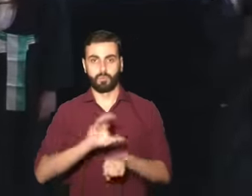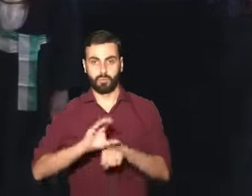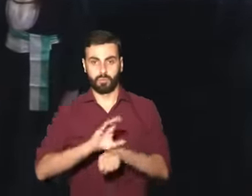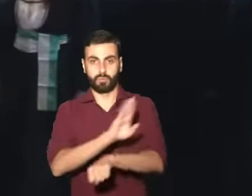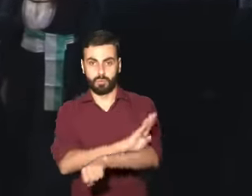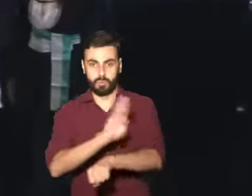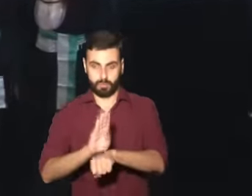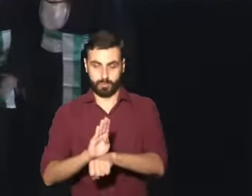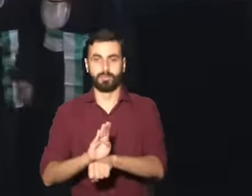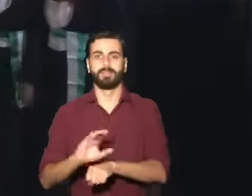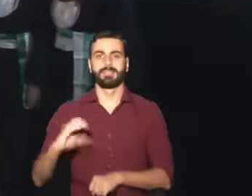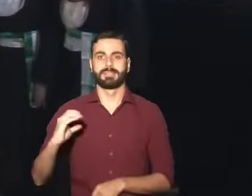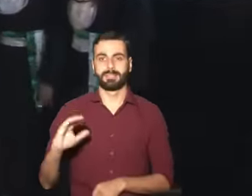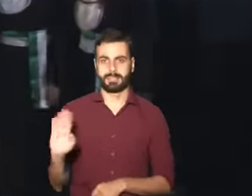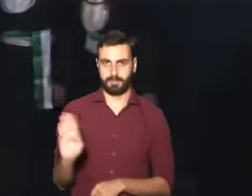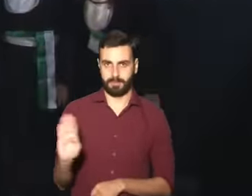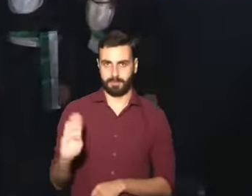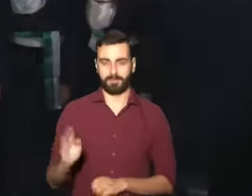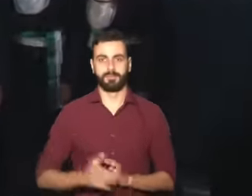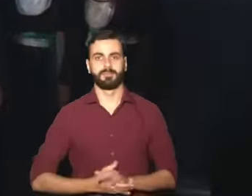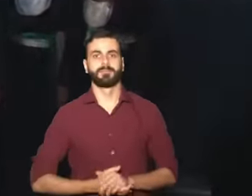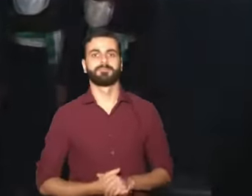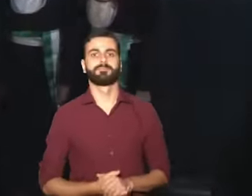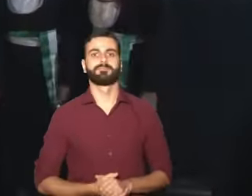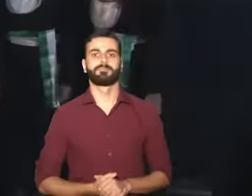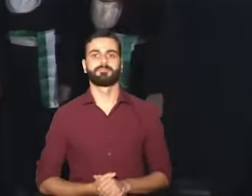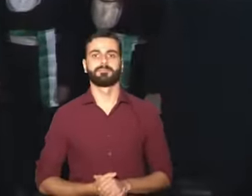Bacharéis em Ciências Biológicas.